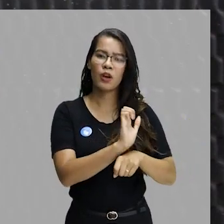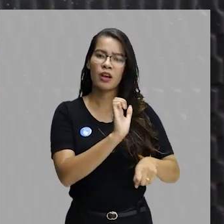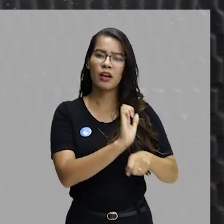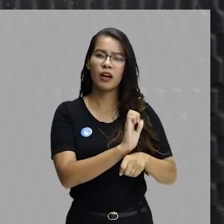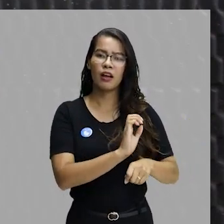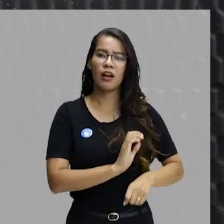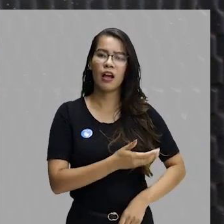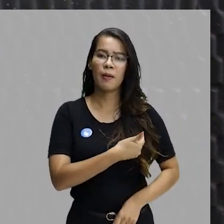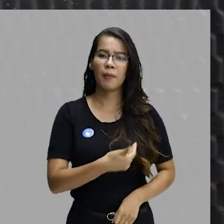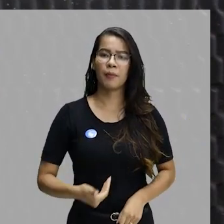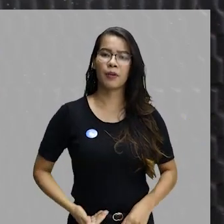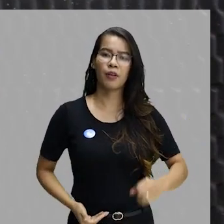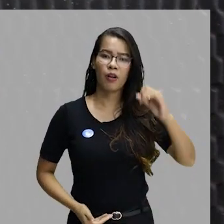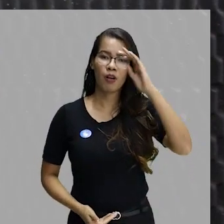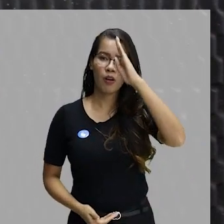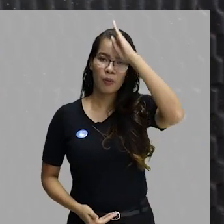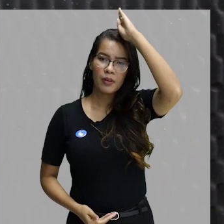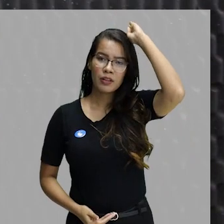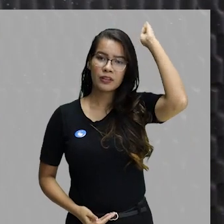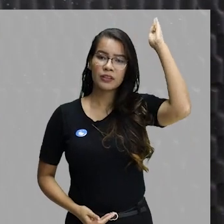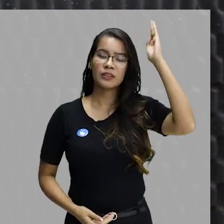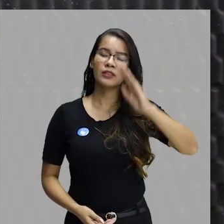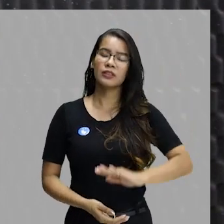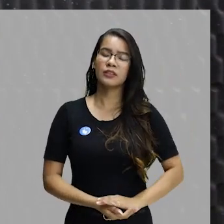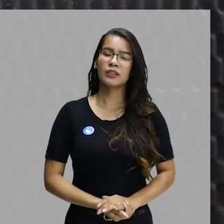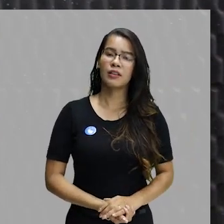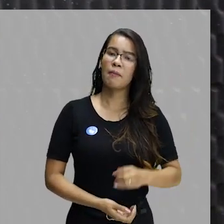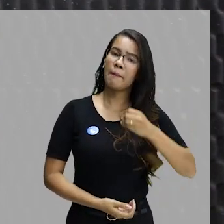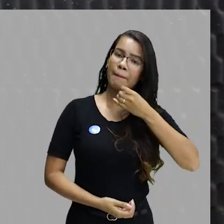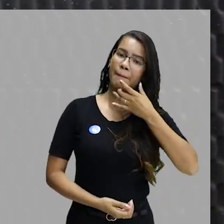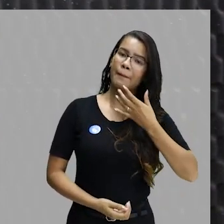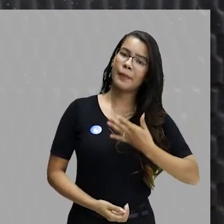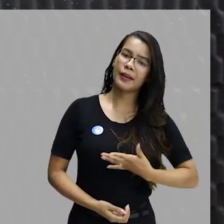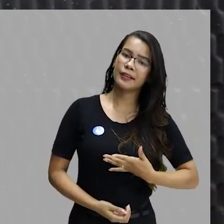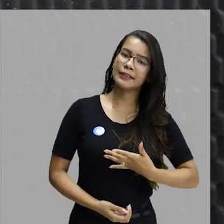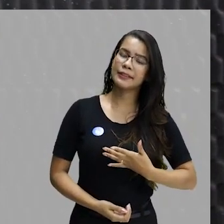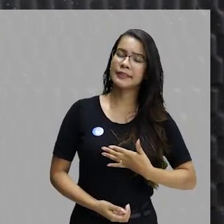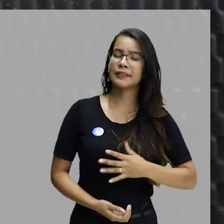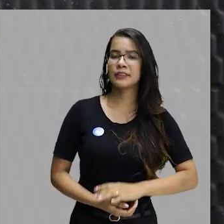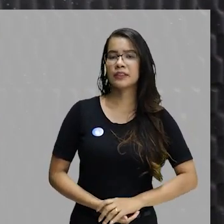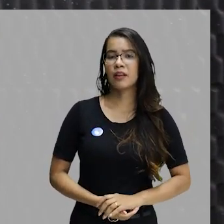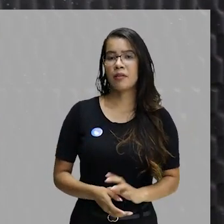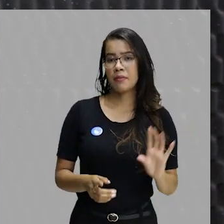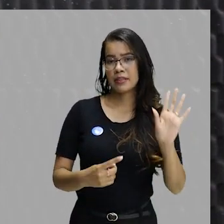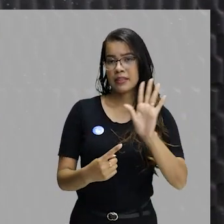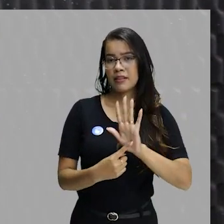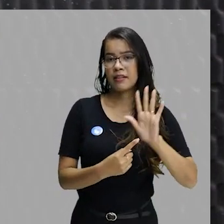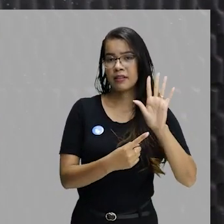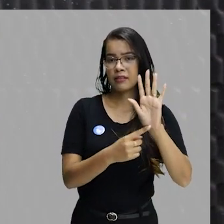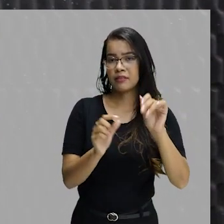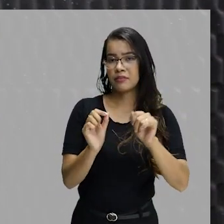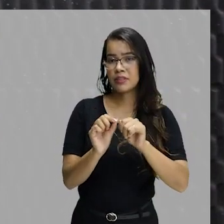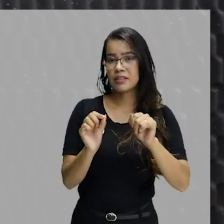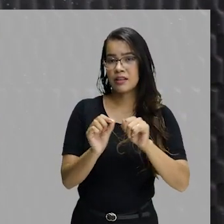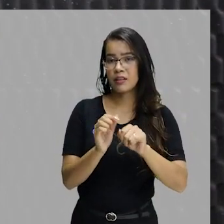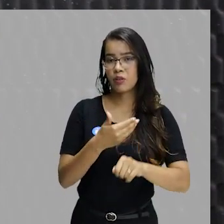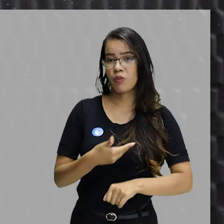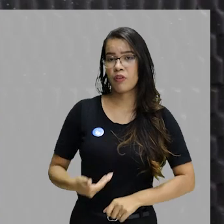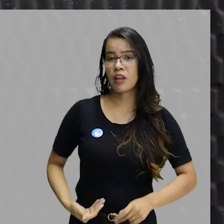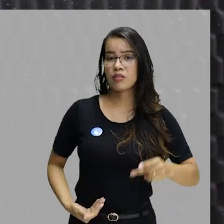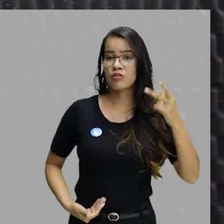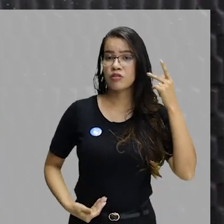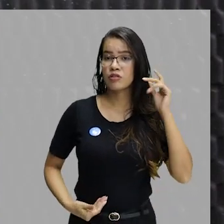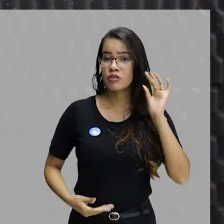romano, se eles, de uma forma bem pública e notória, eles fizeram governo para o povo de